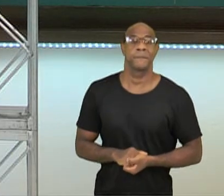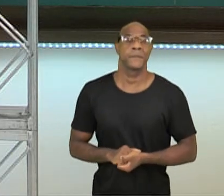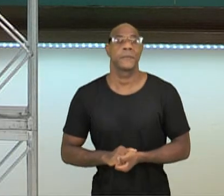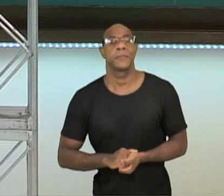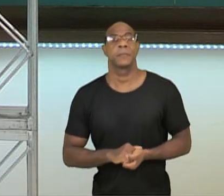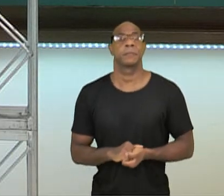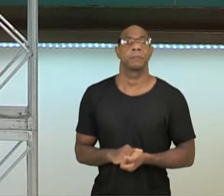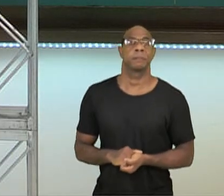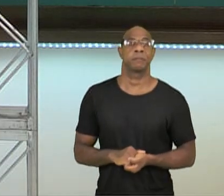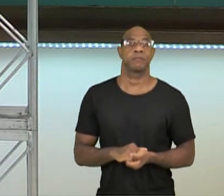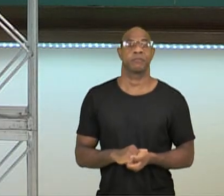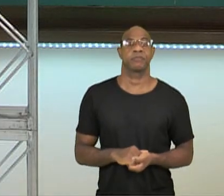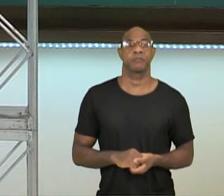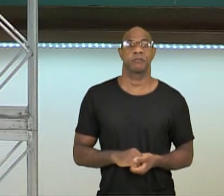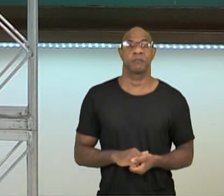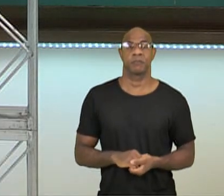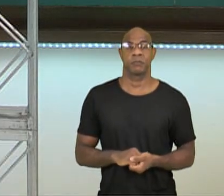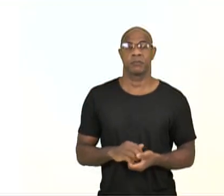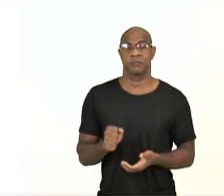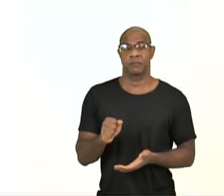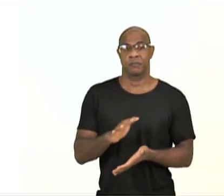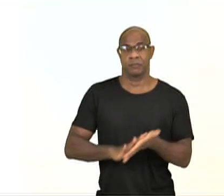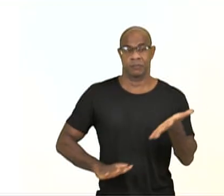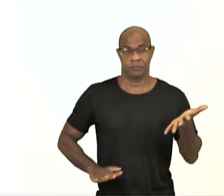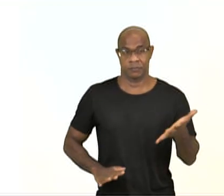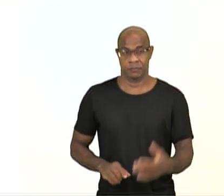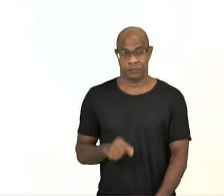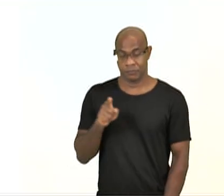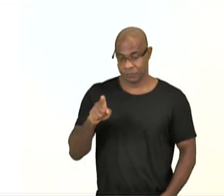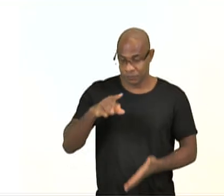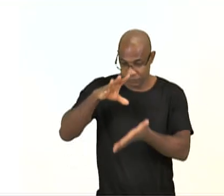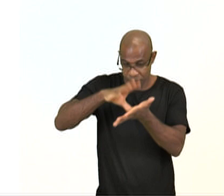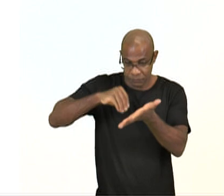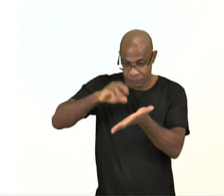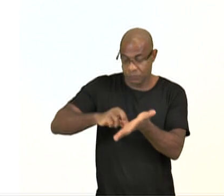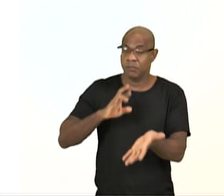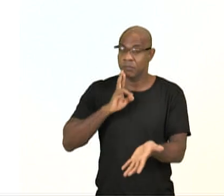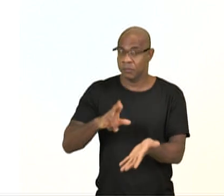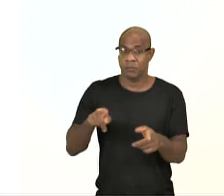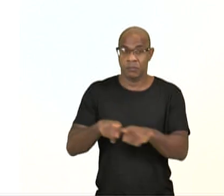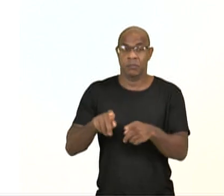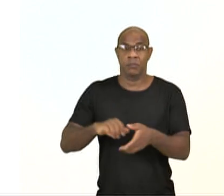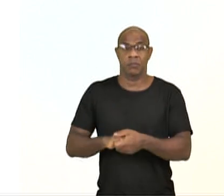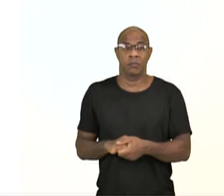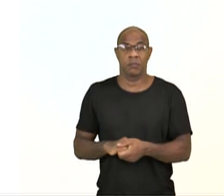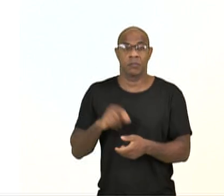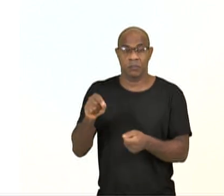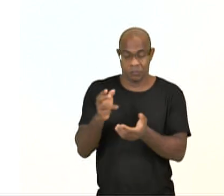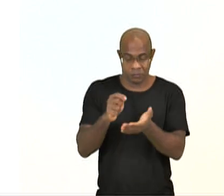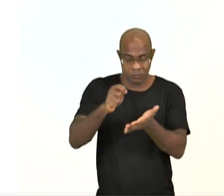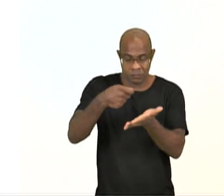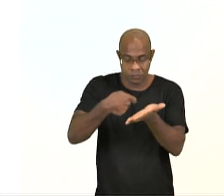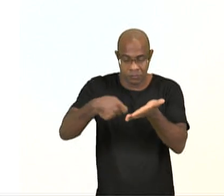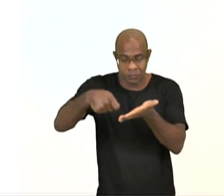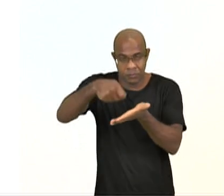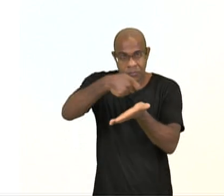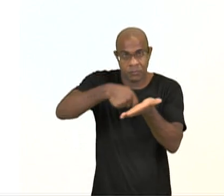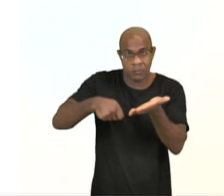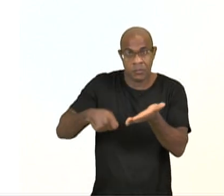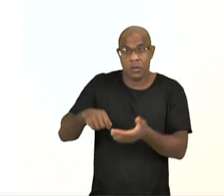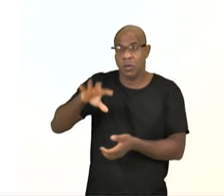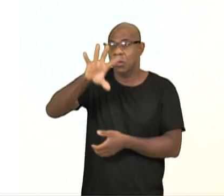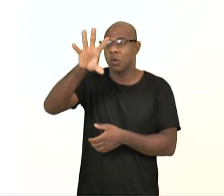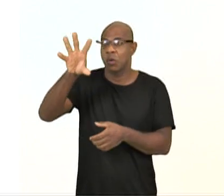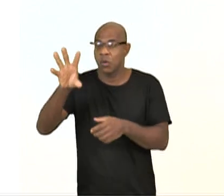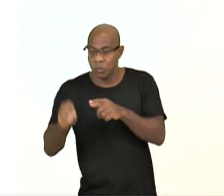Então, olha aqui, para você copiar e responder. Desenhe em seu caderno o mapa